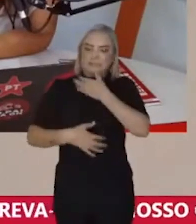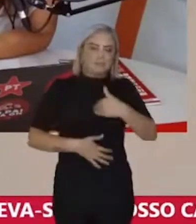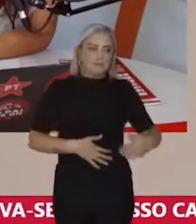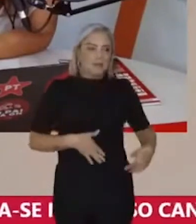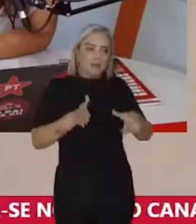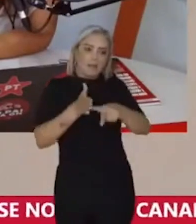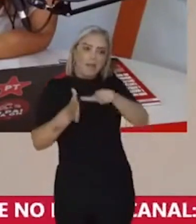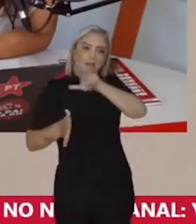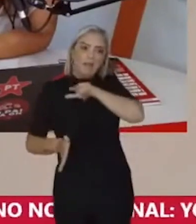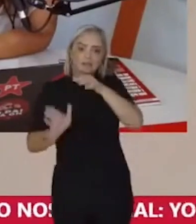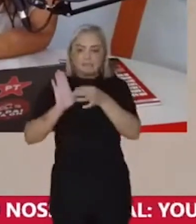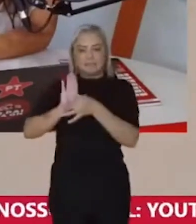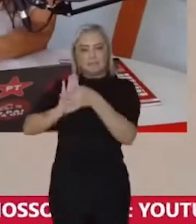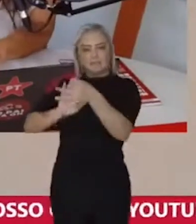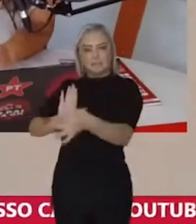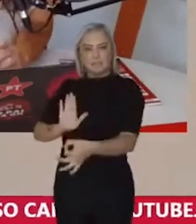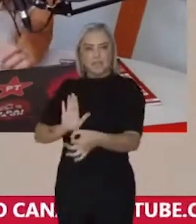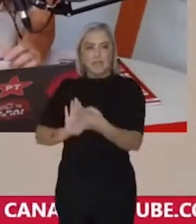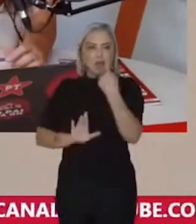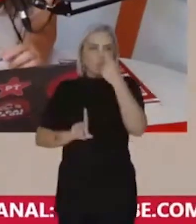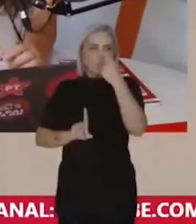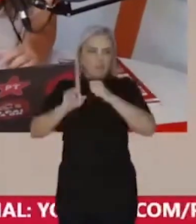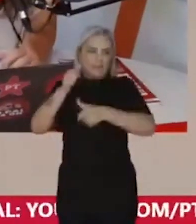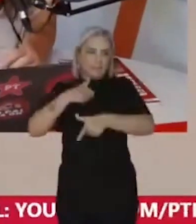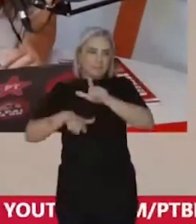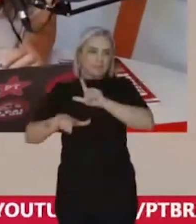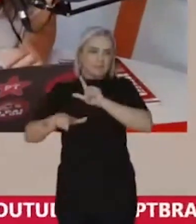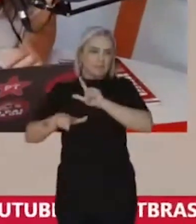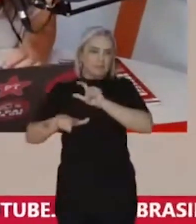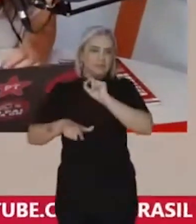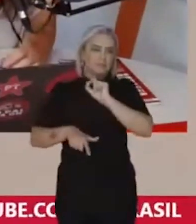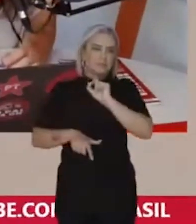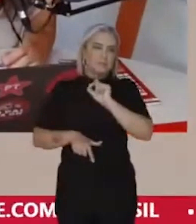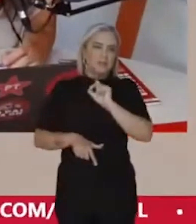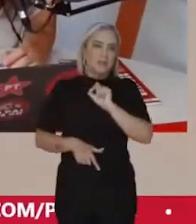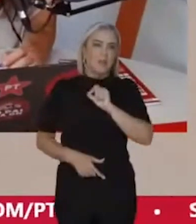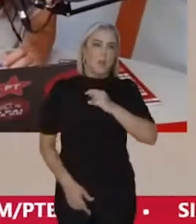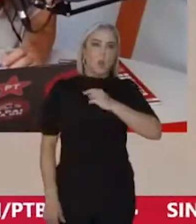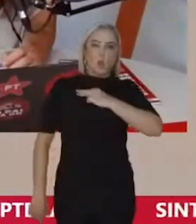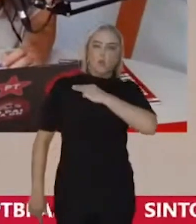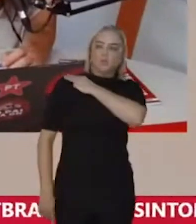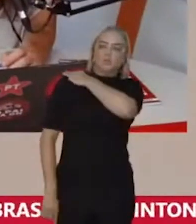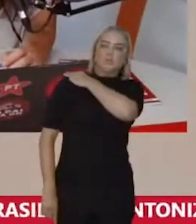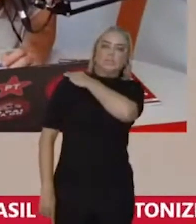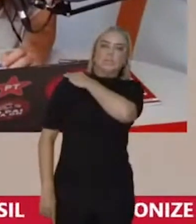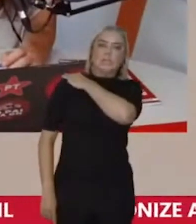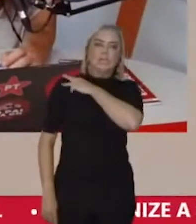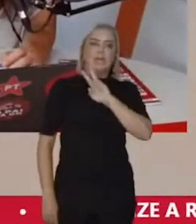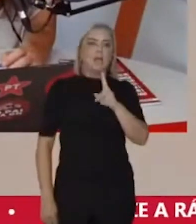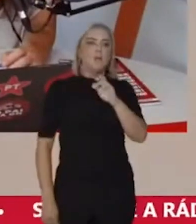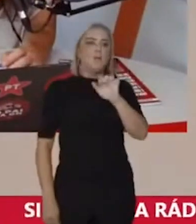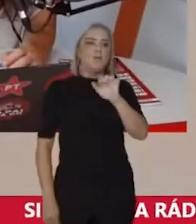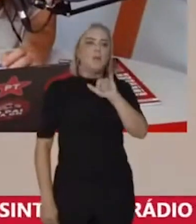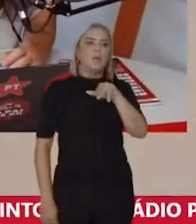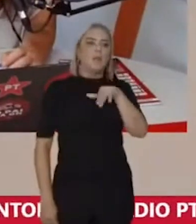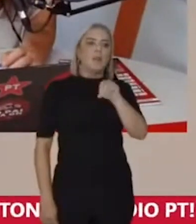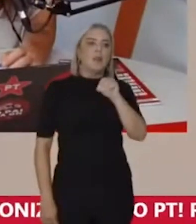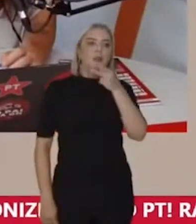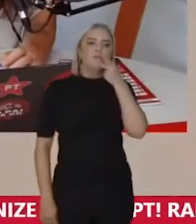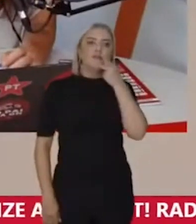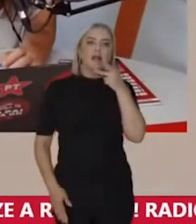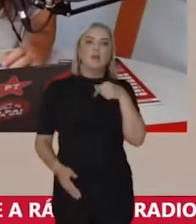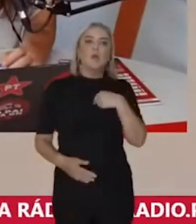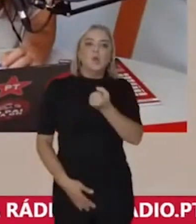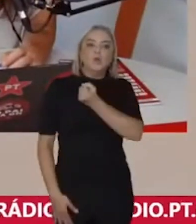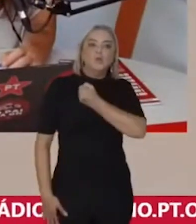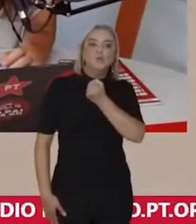do Bolsonaro criticar, cerca de um mês antes, o general Heleno, numa entrevista à BBC, disse que os dados